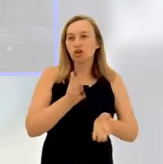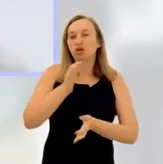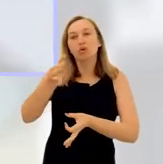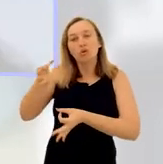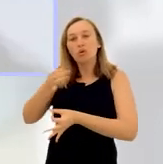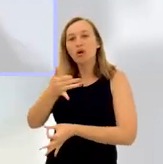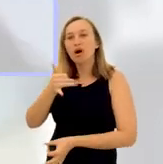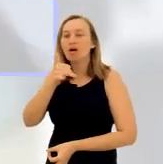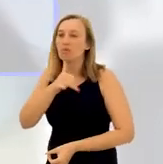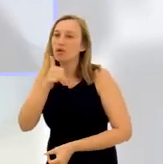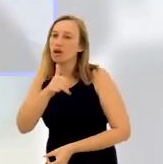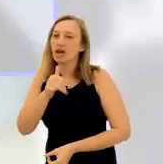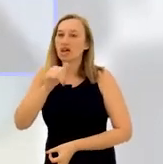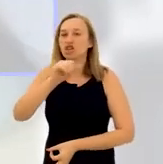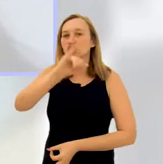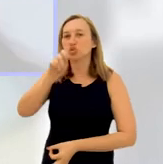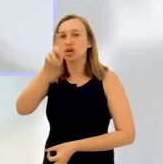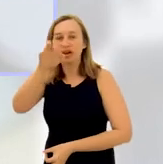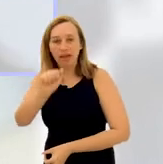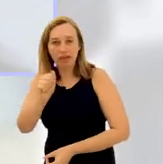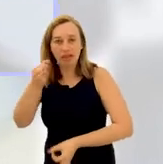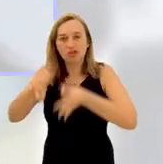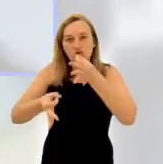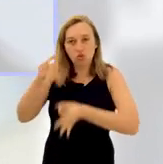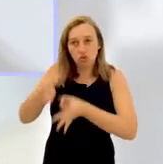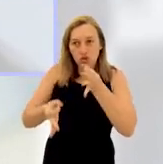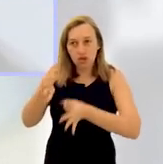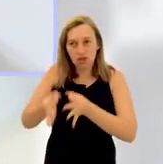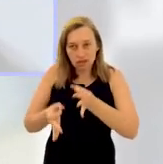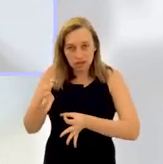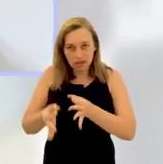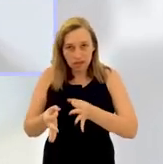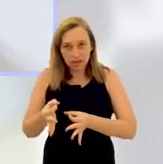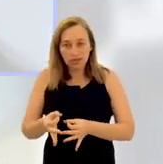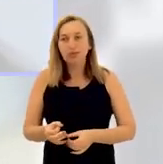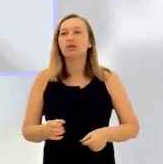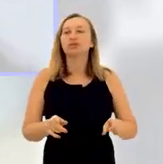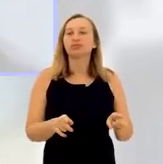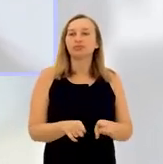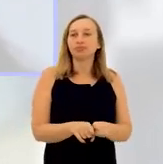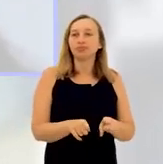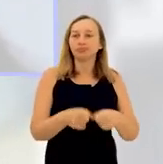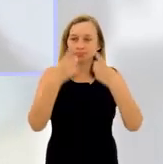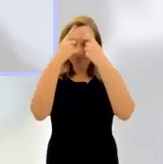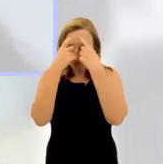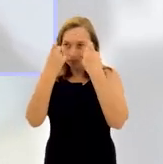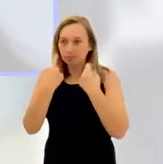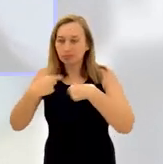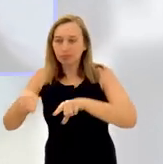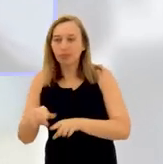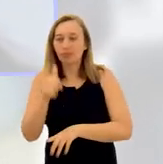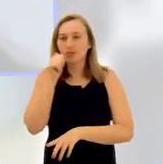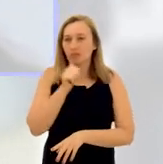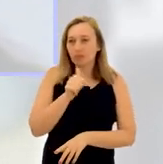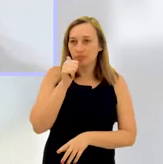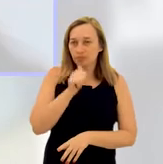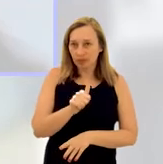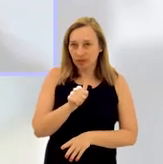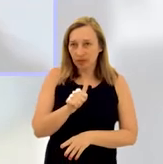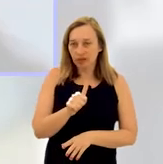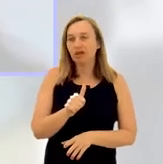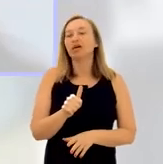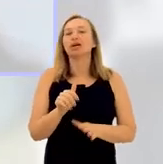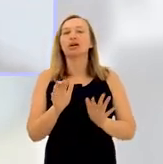hoje com a juíza Juliana Cardoso Monteiro de Barros, titular da 2ª Vara Criminal e do Juizado de Violência